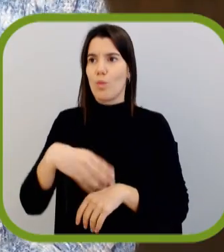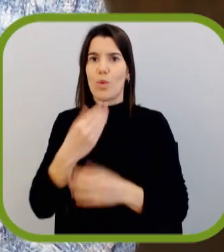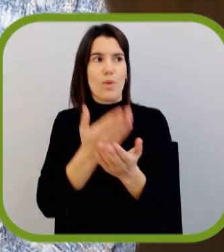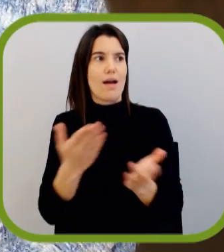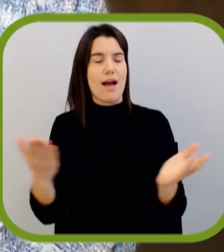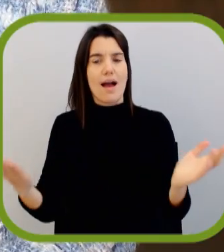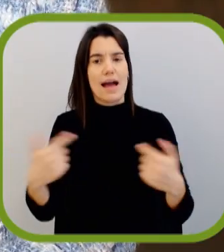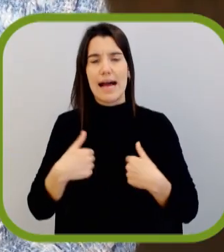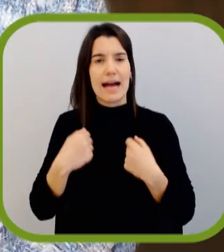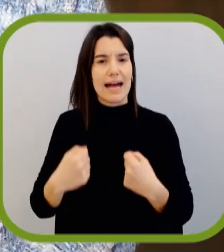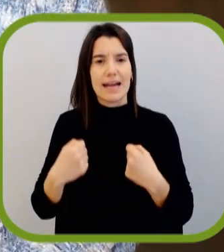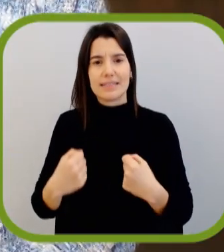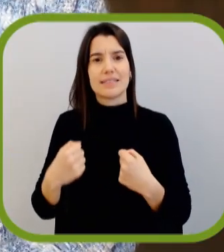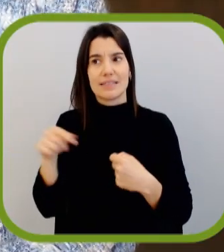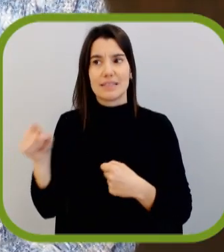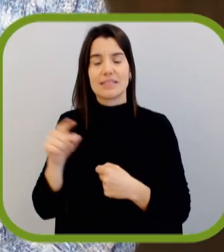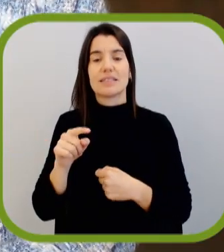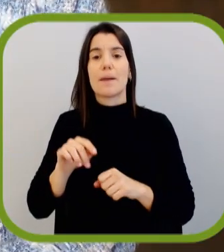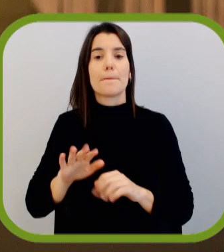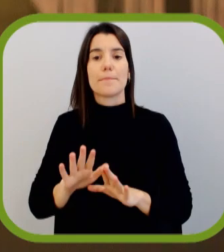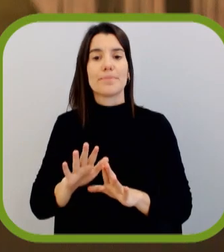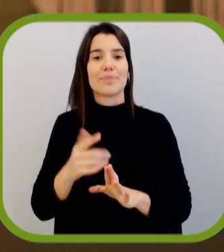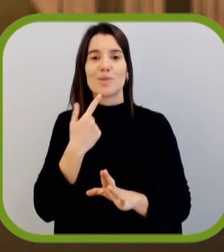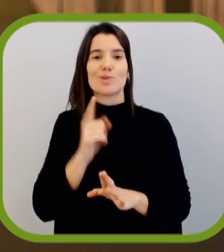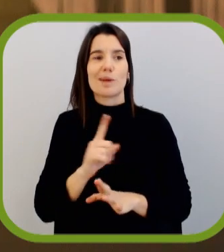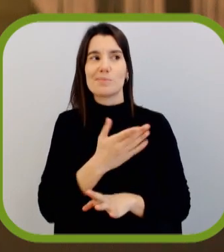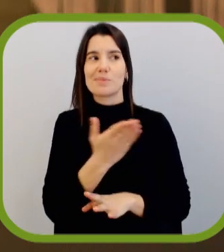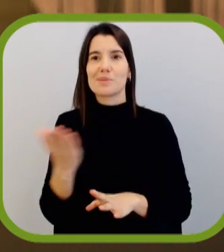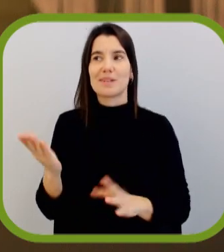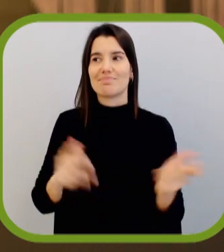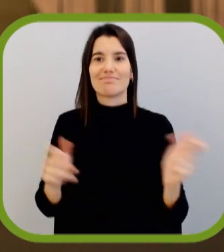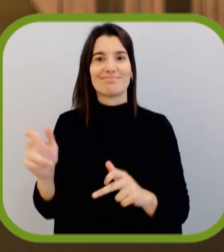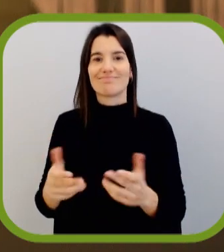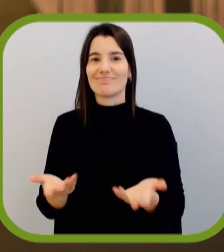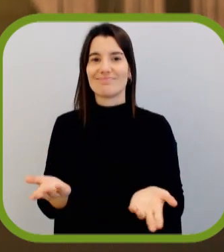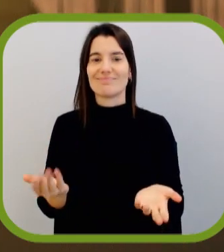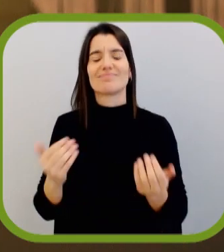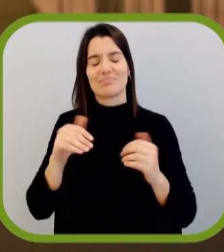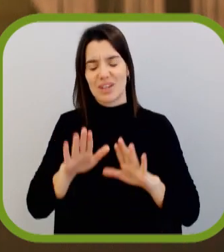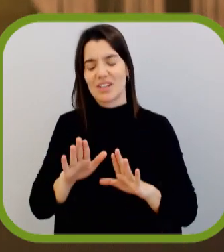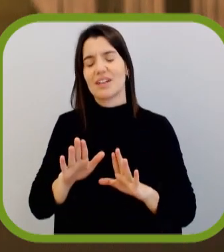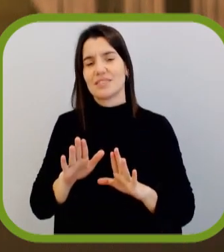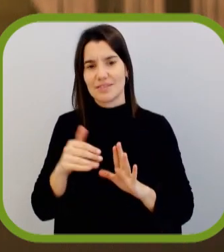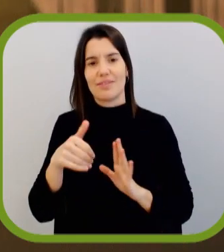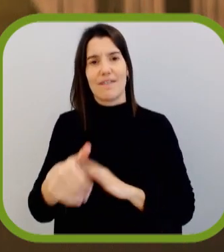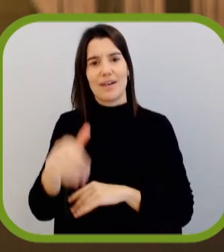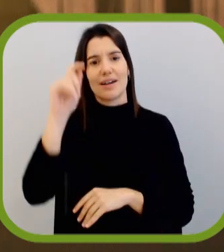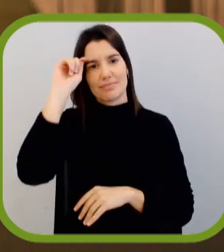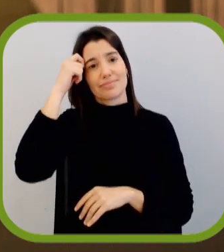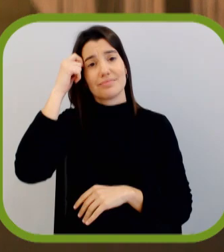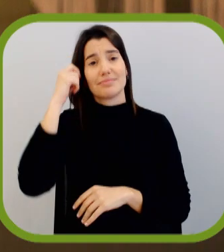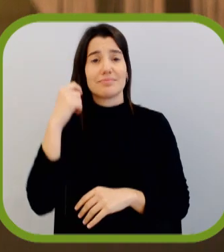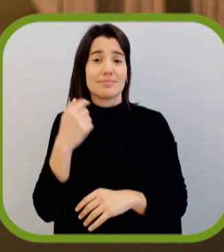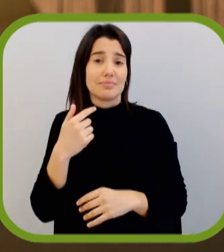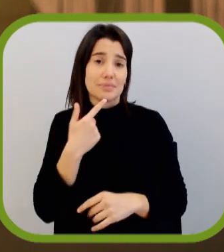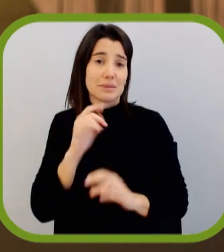ao mundo em que vivemos e, portanto, não está a perceber o que se está a passar, mas vai sofrer as consequências,